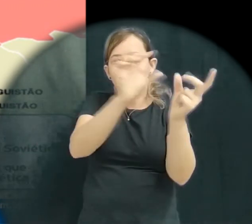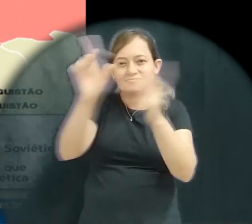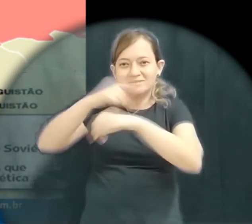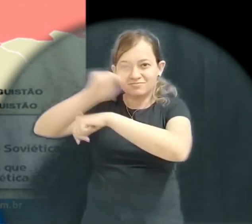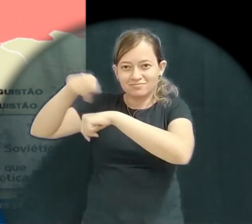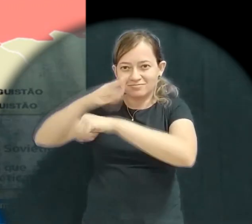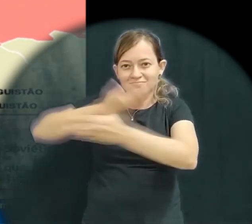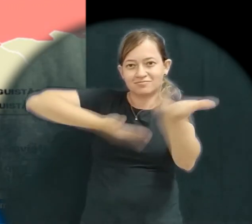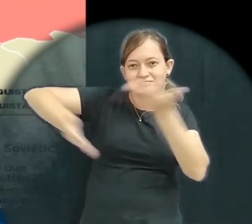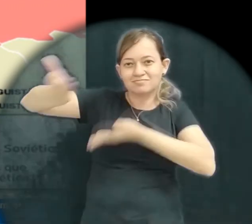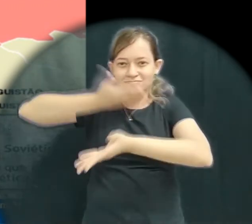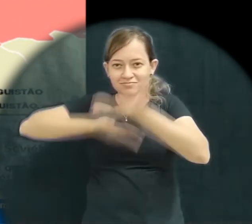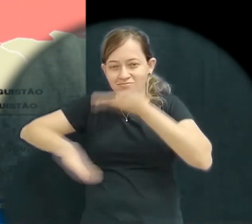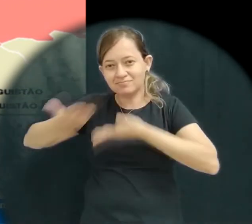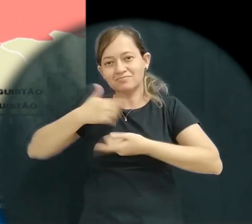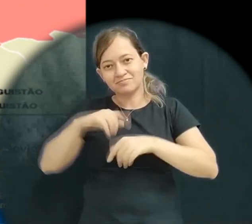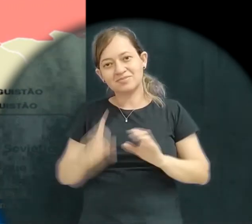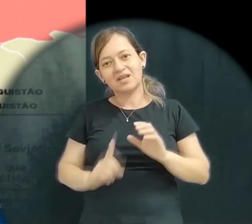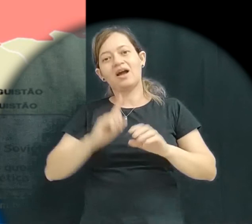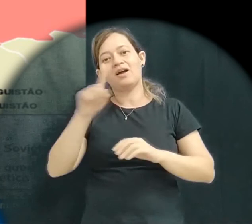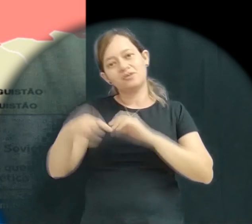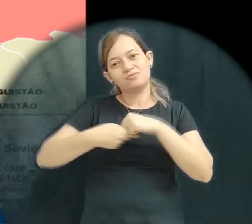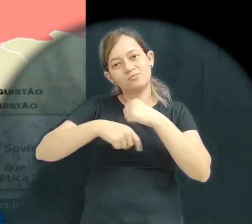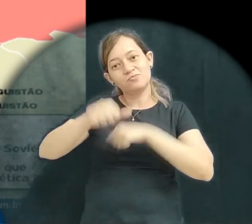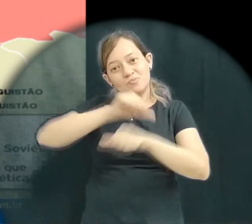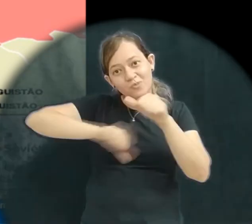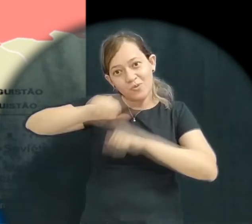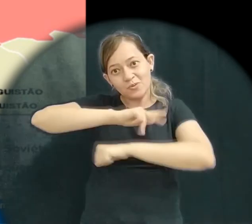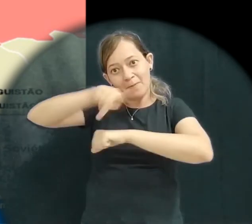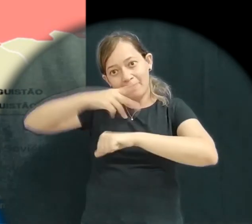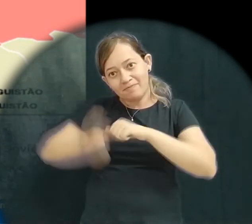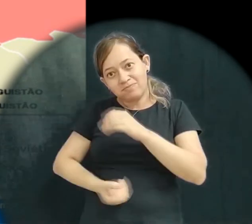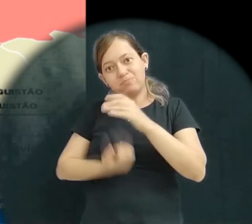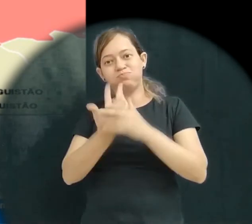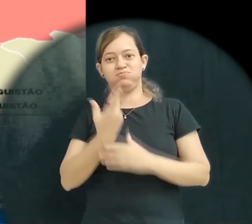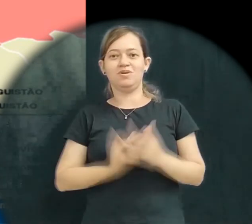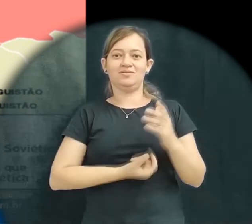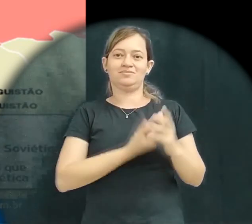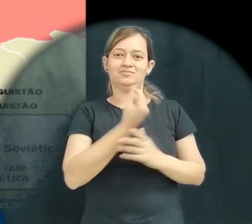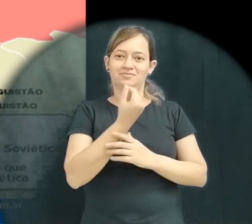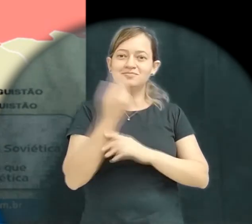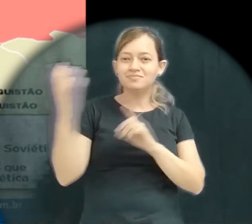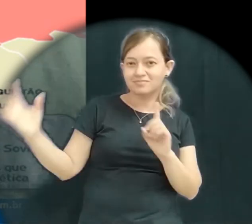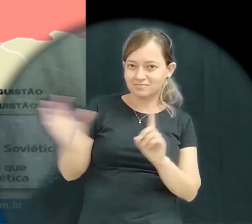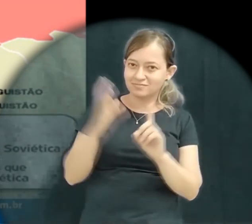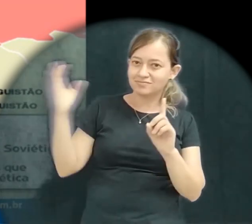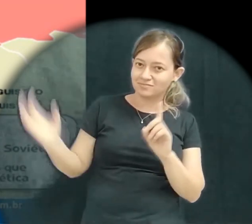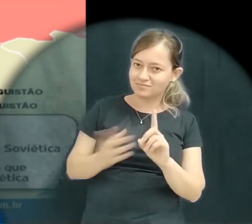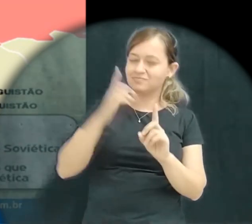internacional, tornando-se países capitalistas. Esses países satélites da União Soviética eram os países que recebiam